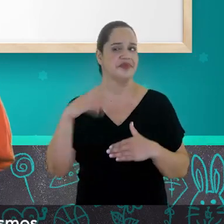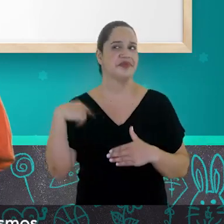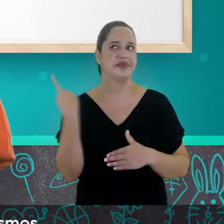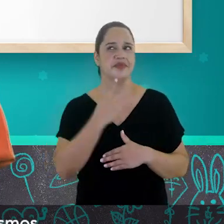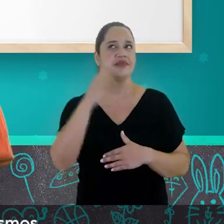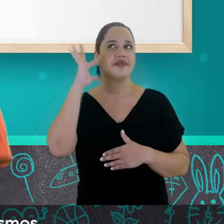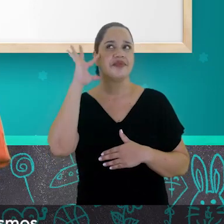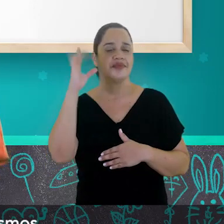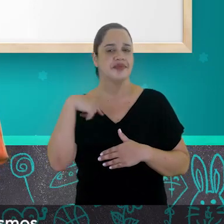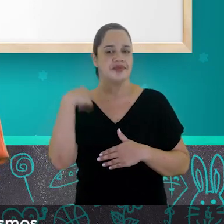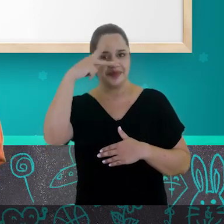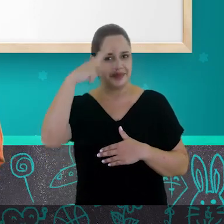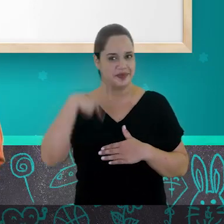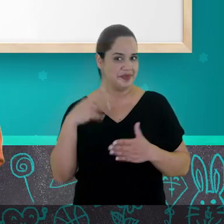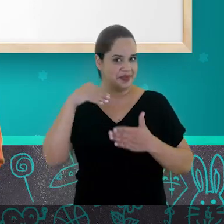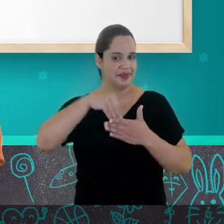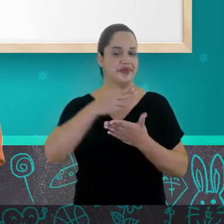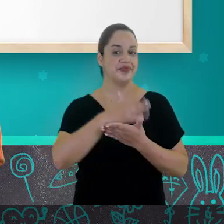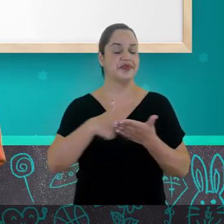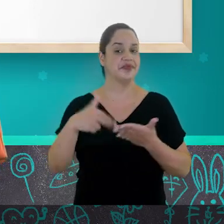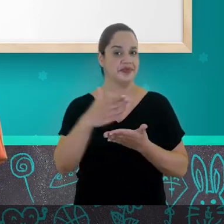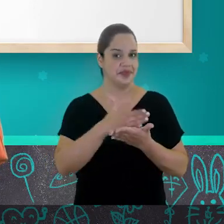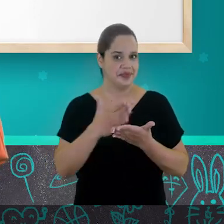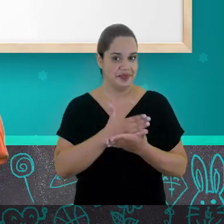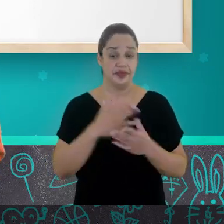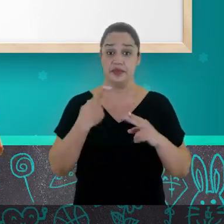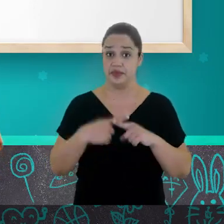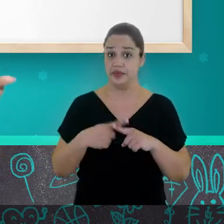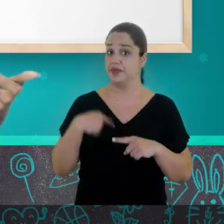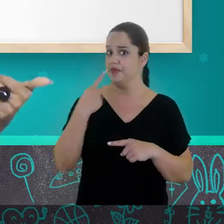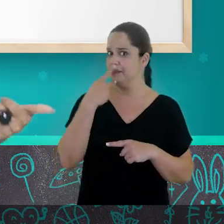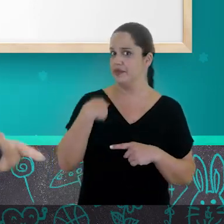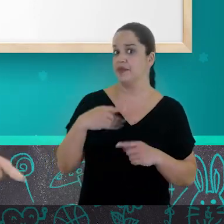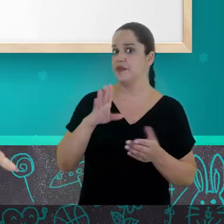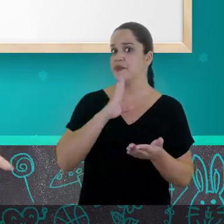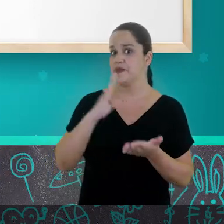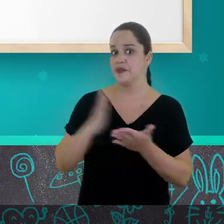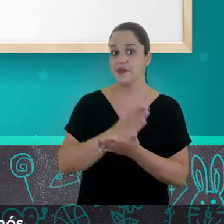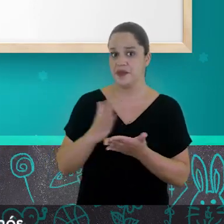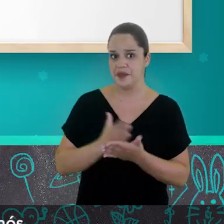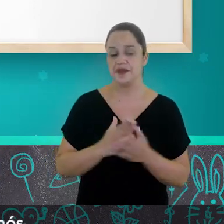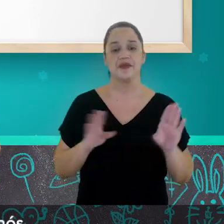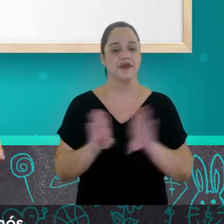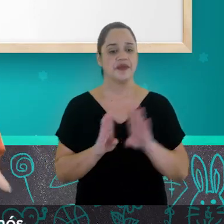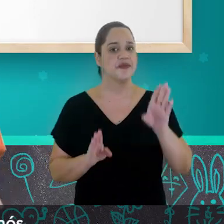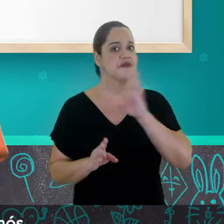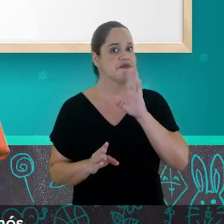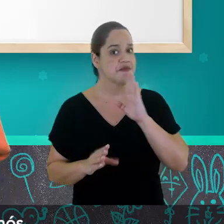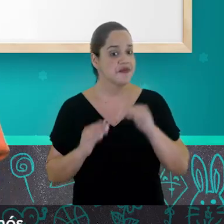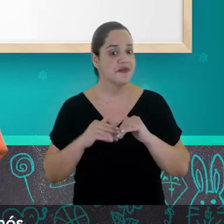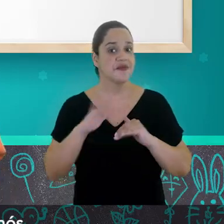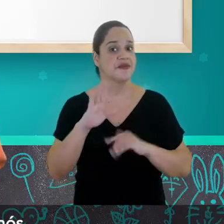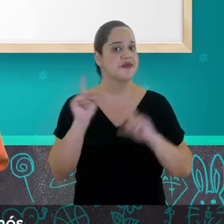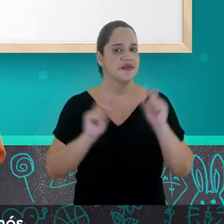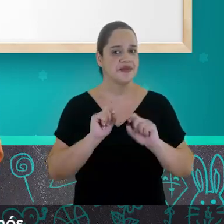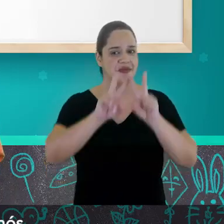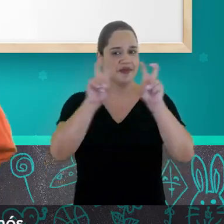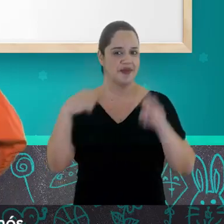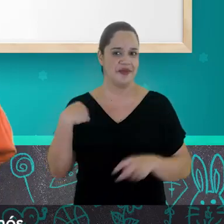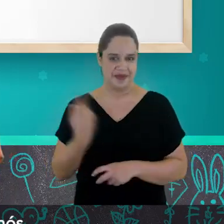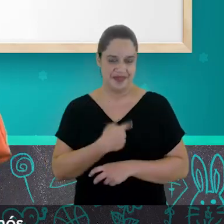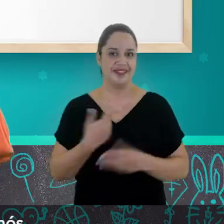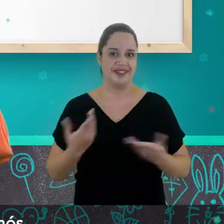pouco de nós mesmos. Por isso, podemos dizer que ao conhecer um livro, também conhecemos um pouco mais